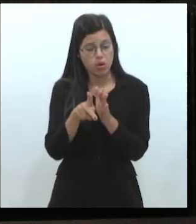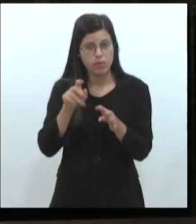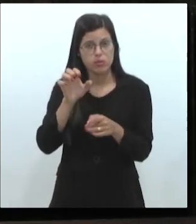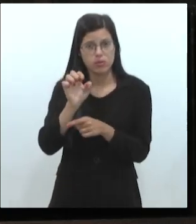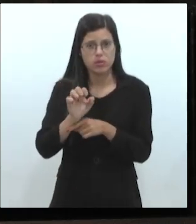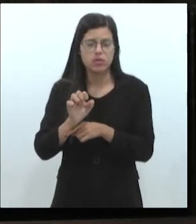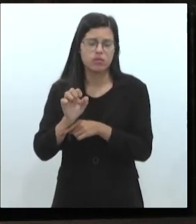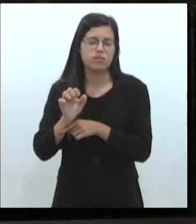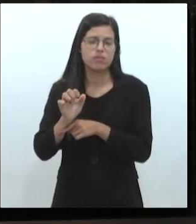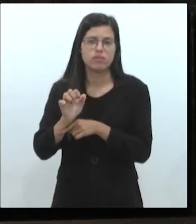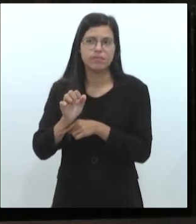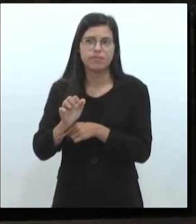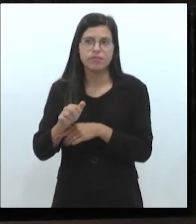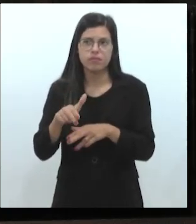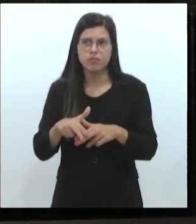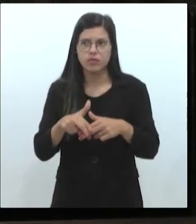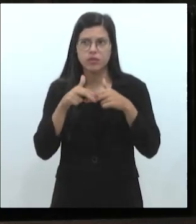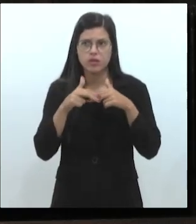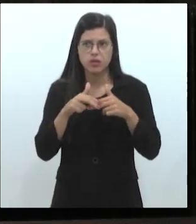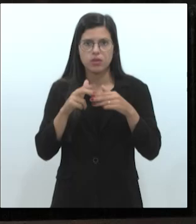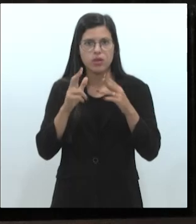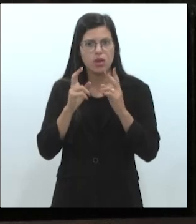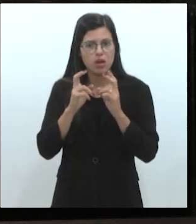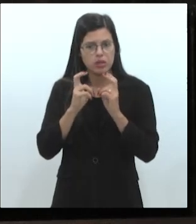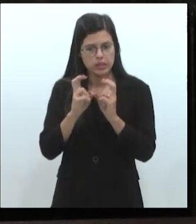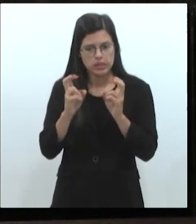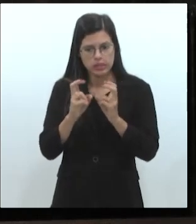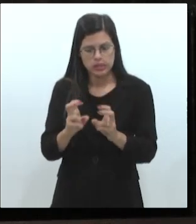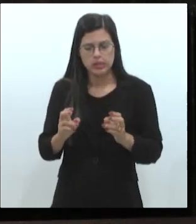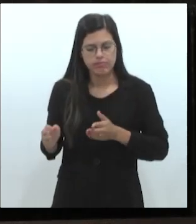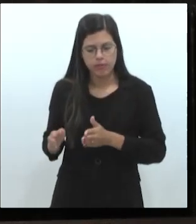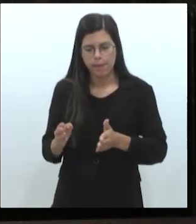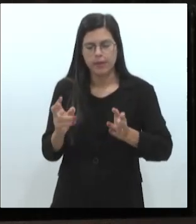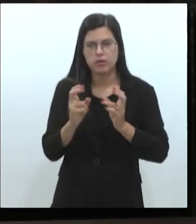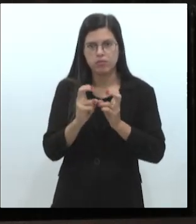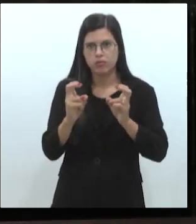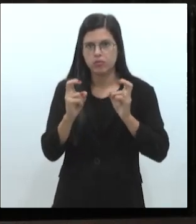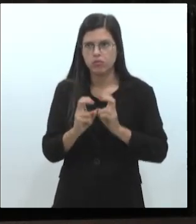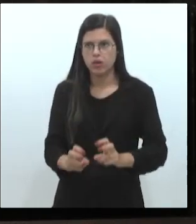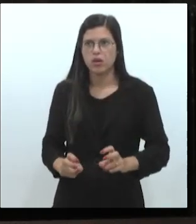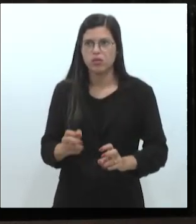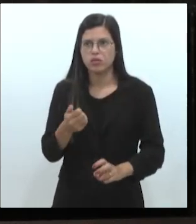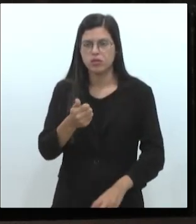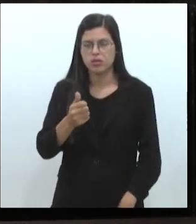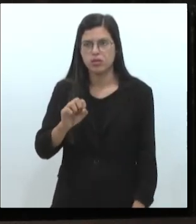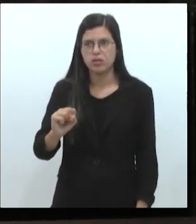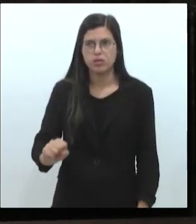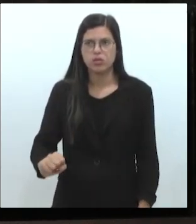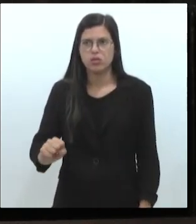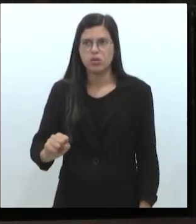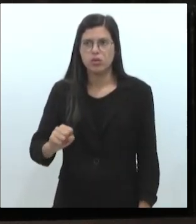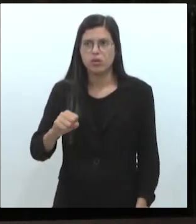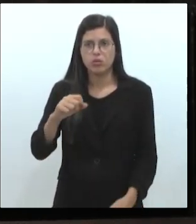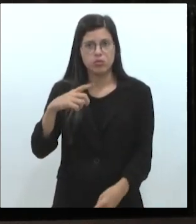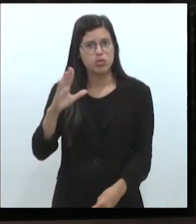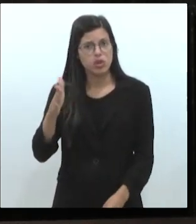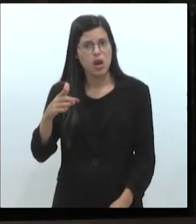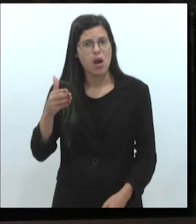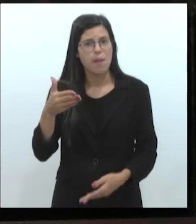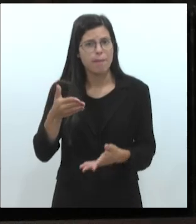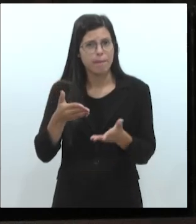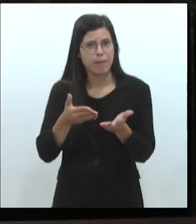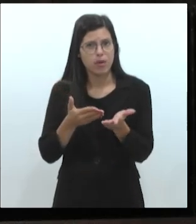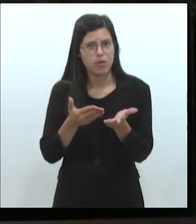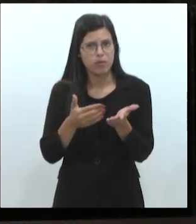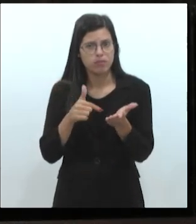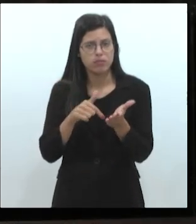que também a Estrada de Ferro 118 faz parte do nosso PEDES aprovado aqui por essa casa, o